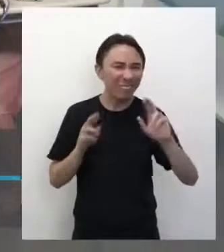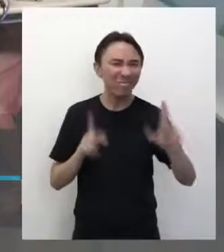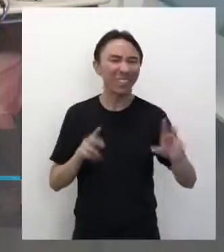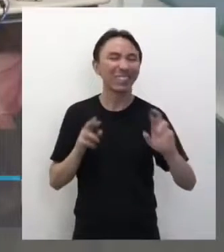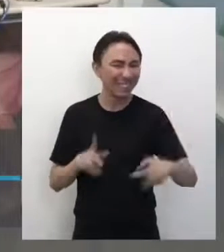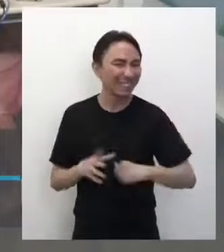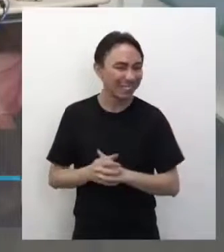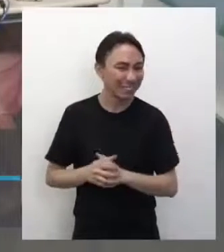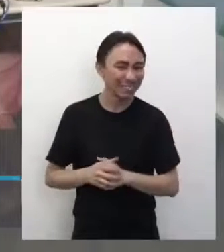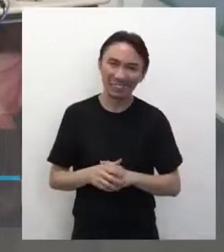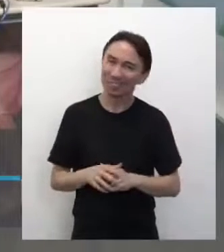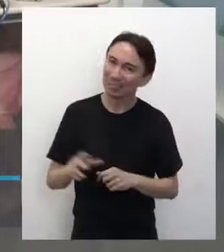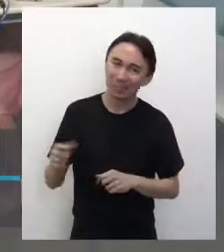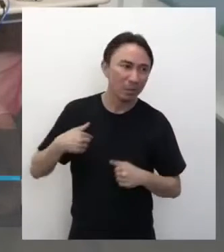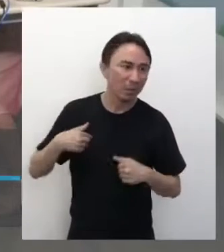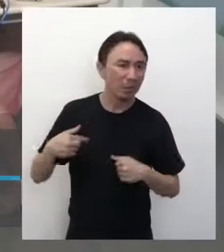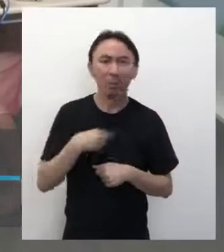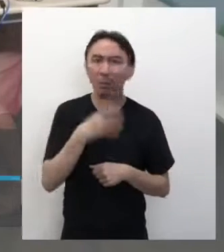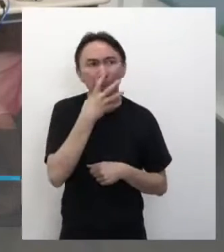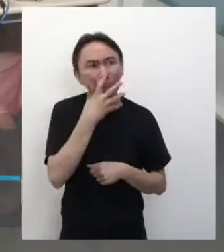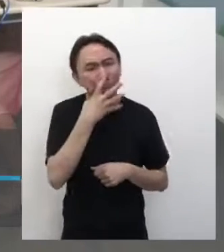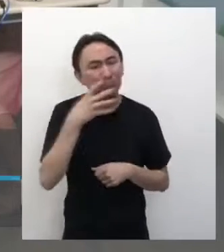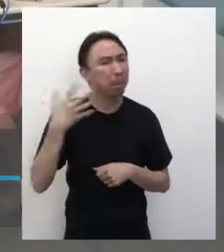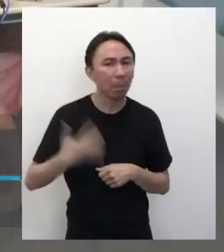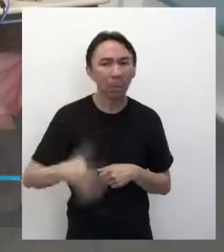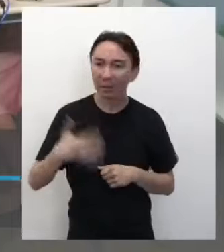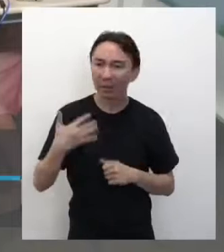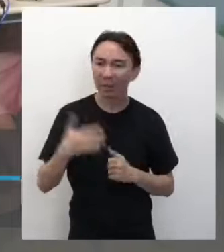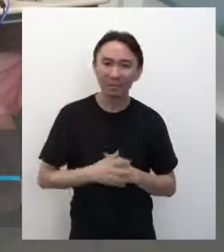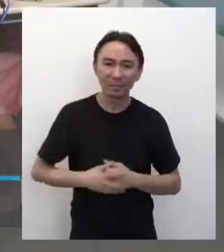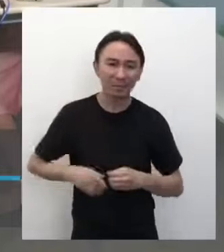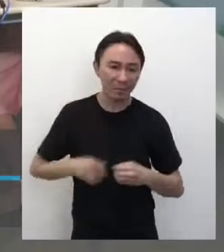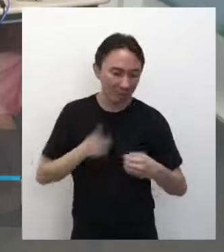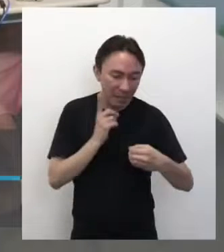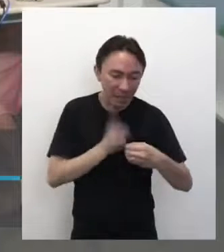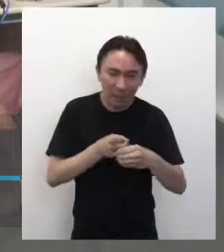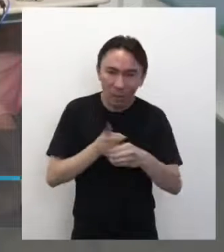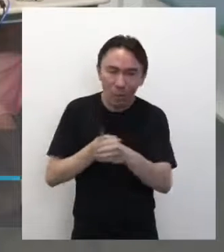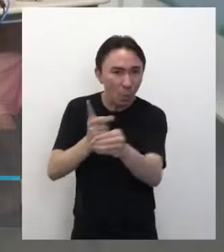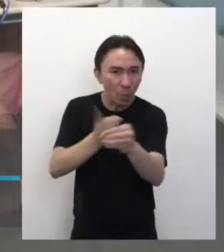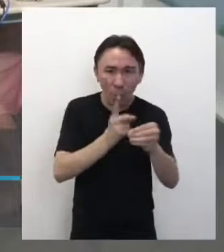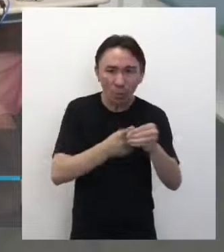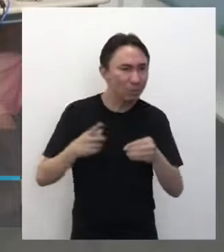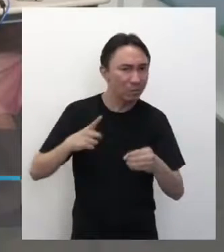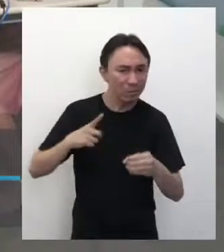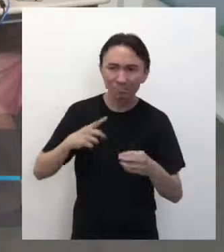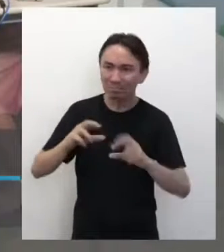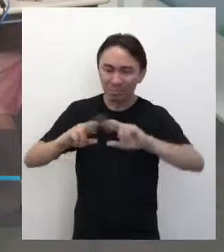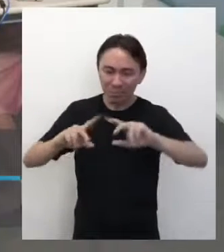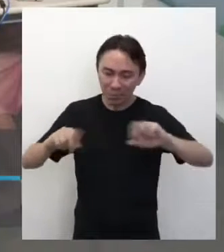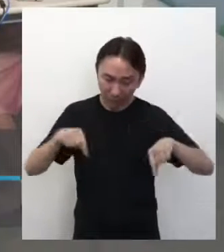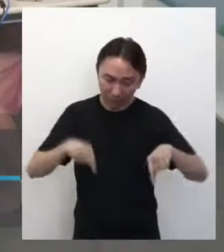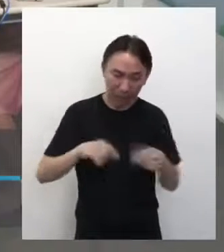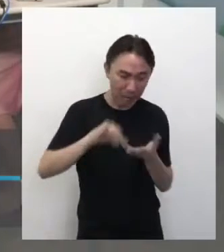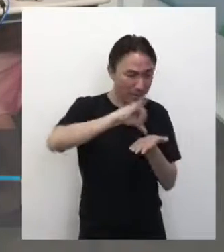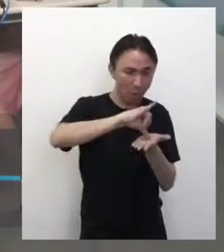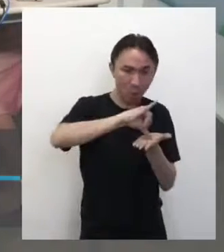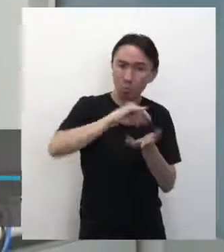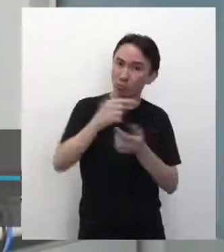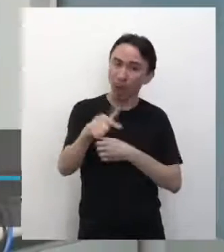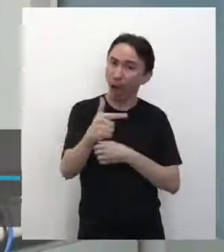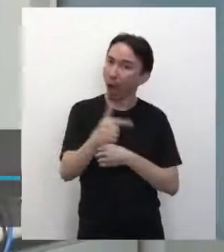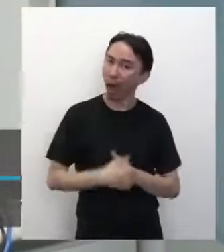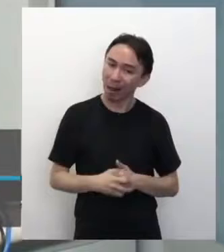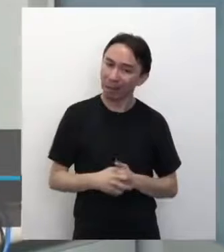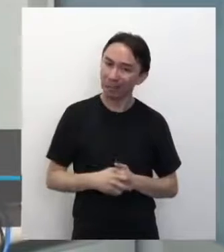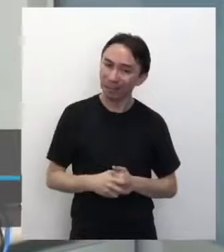das coisas mais incríveis que eu já presenciei na vida. O interior tem umas coisas, né, que aqui na capital não tem, maravilhosas. Esse tipo de coisa, por exemplo. E você